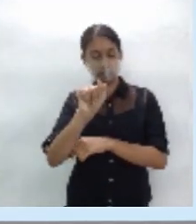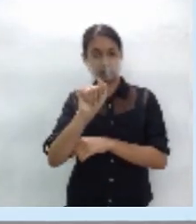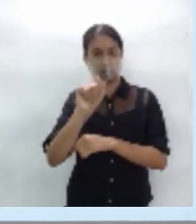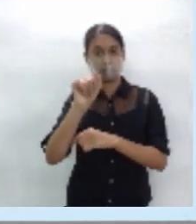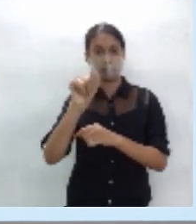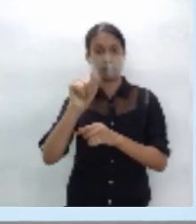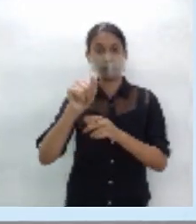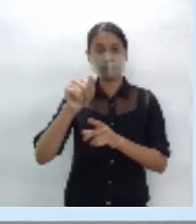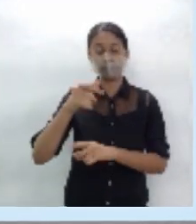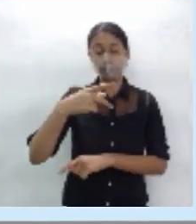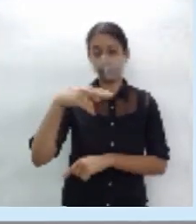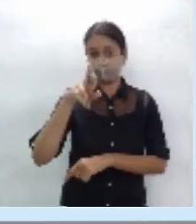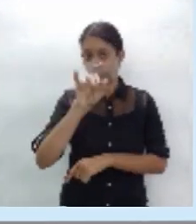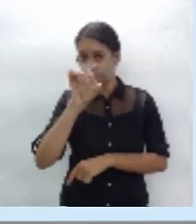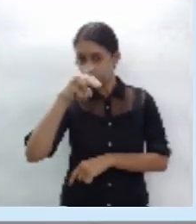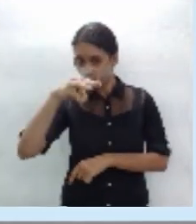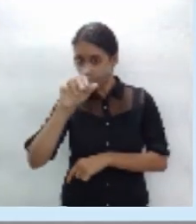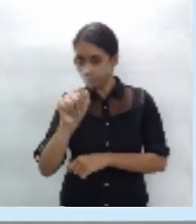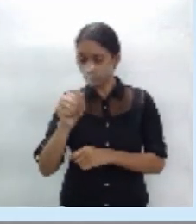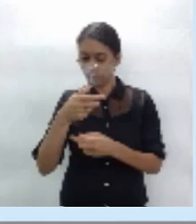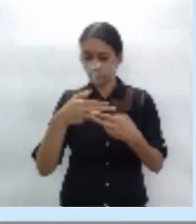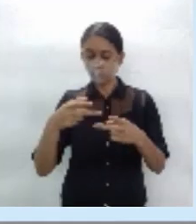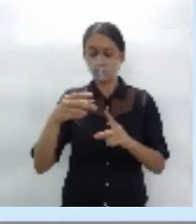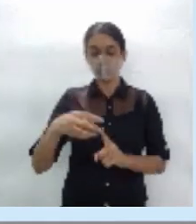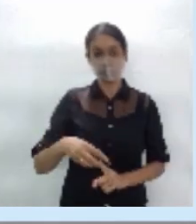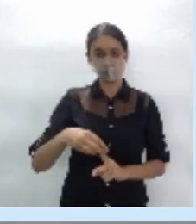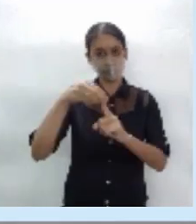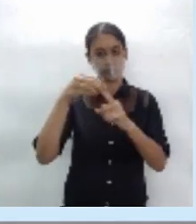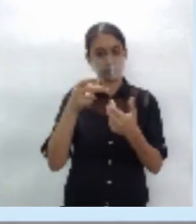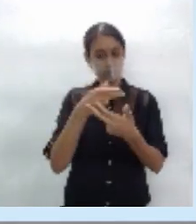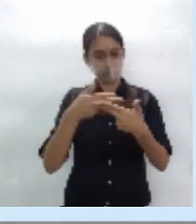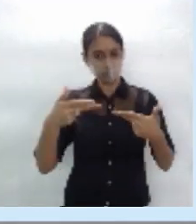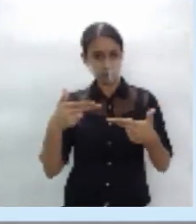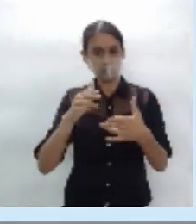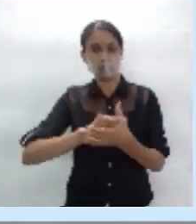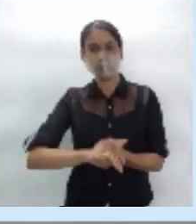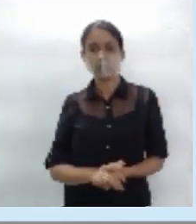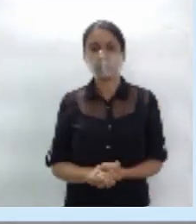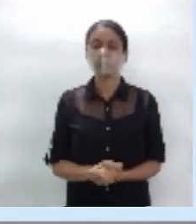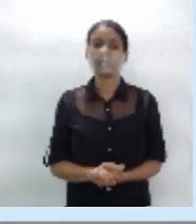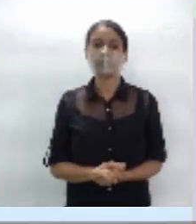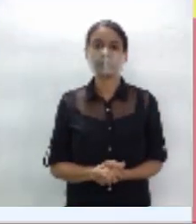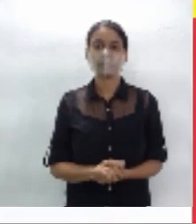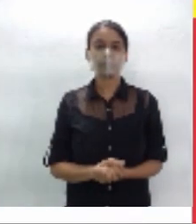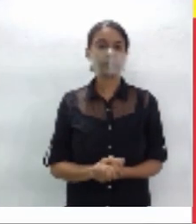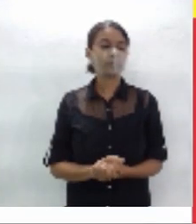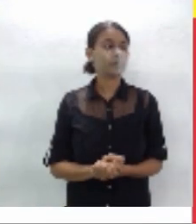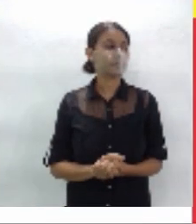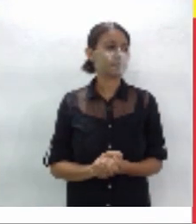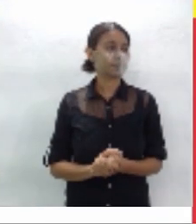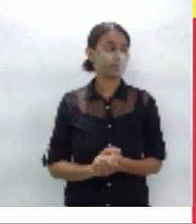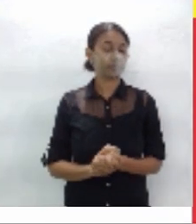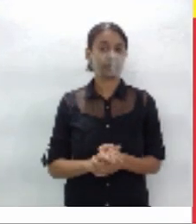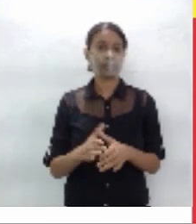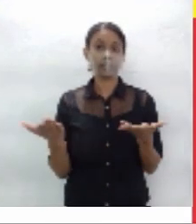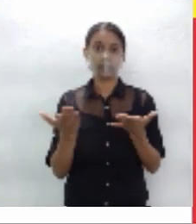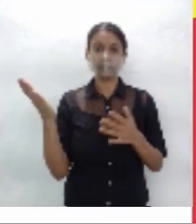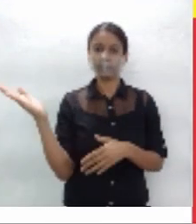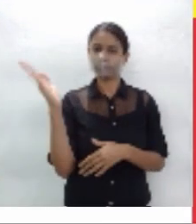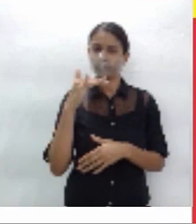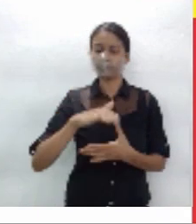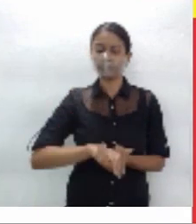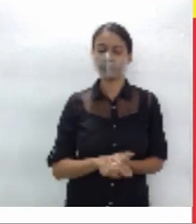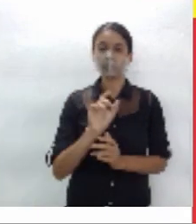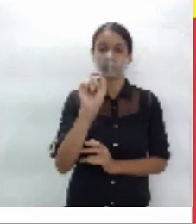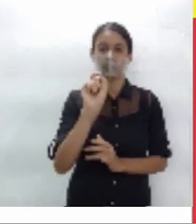mercado consumidor, tá bom? Vamos seguindo? Vamos seguindo? Vê comigo aqui na tela, aqui do lado, e aí a gente